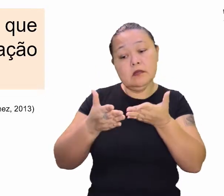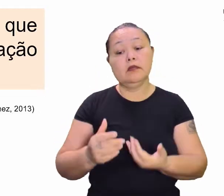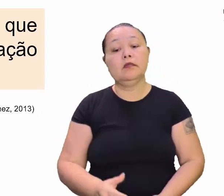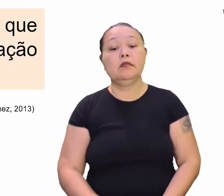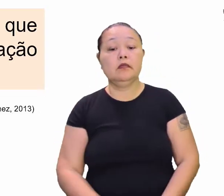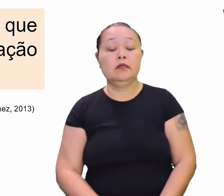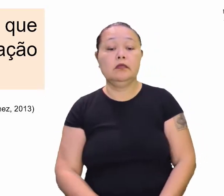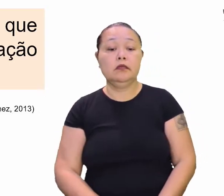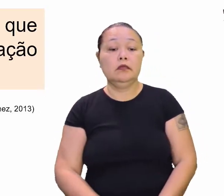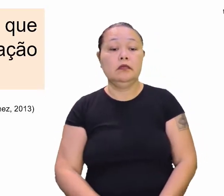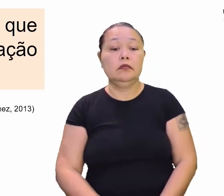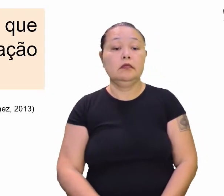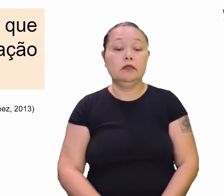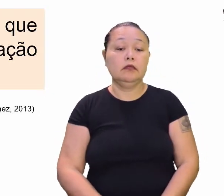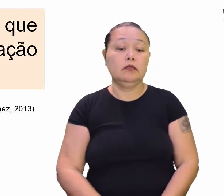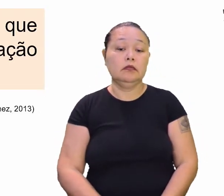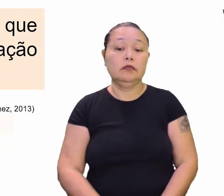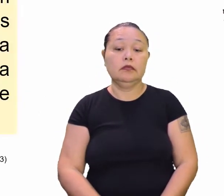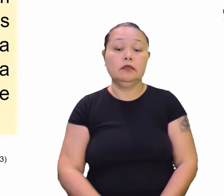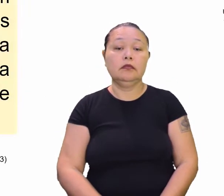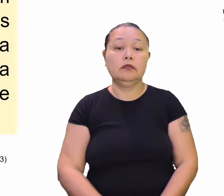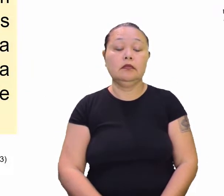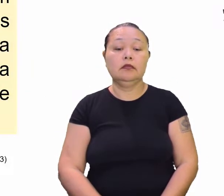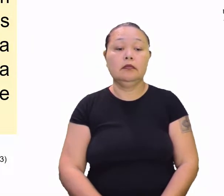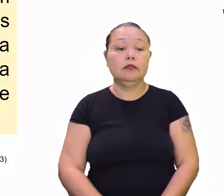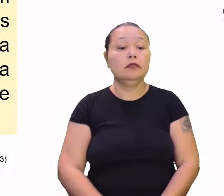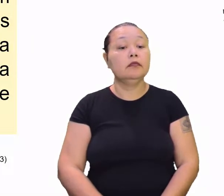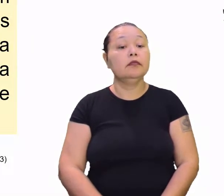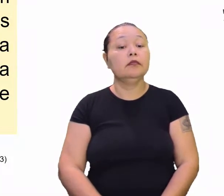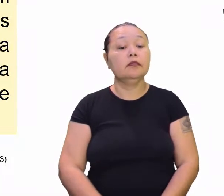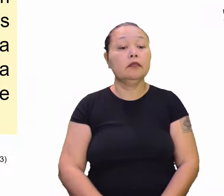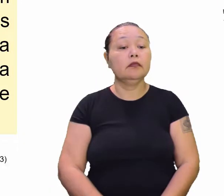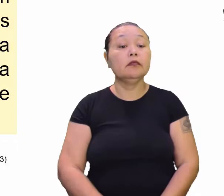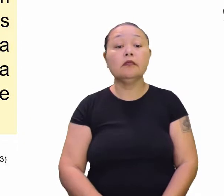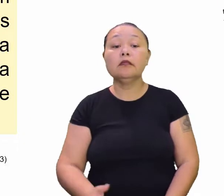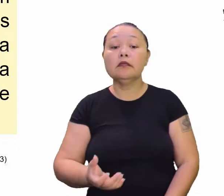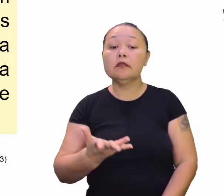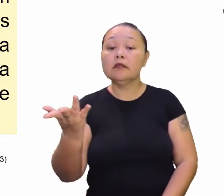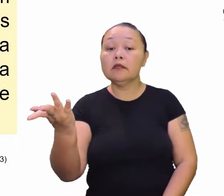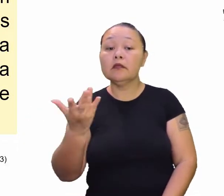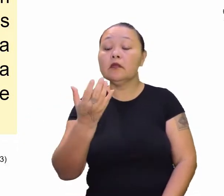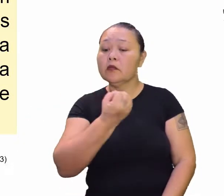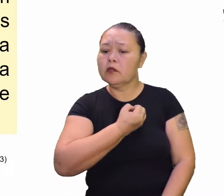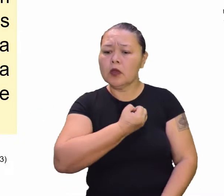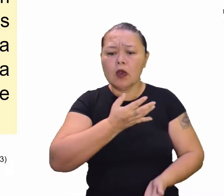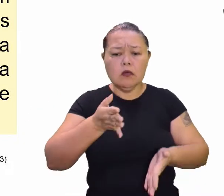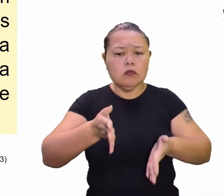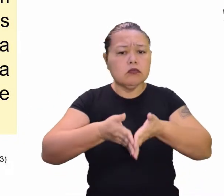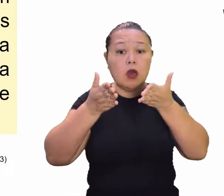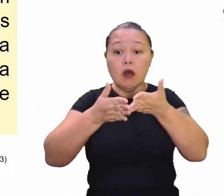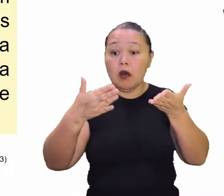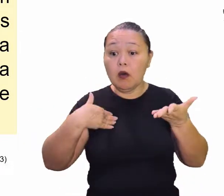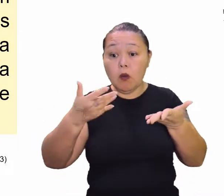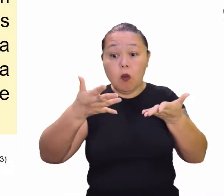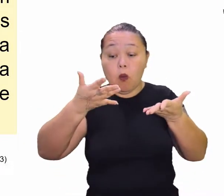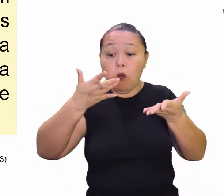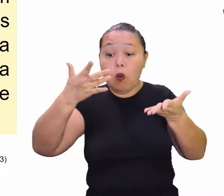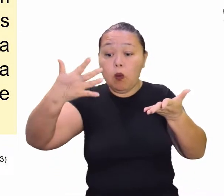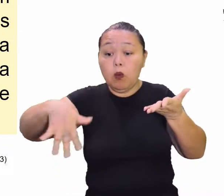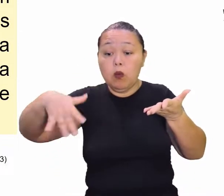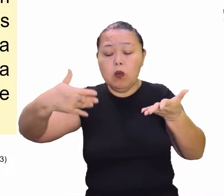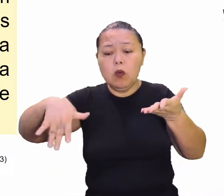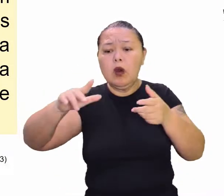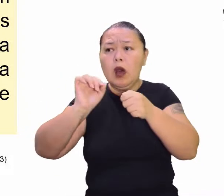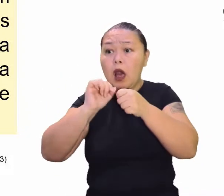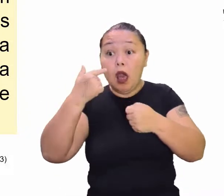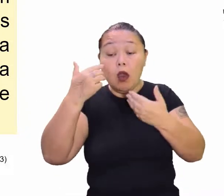Isso mesmo. Vamos lá. Os números da pobreza são ainda mais alarmantes nas regiões